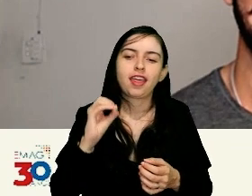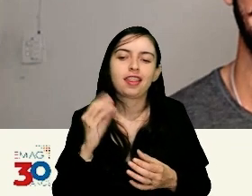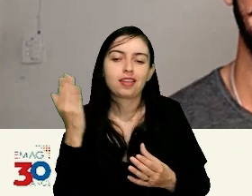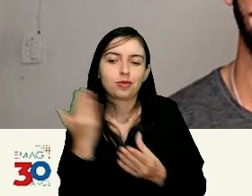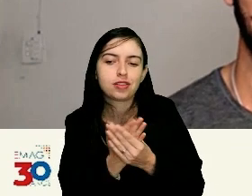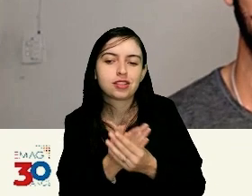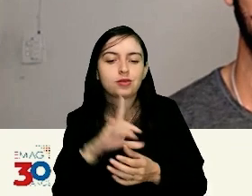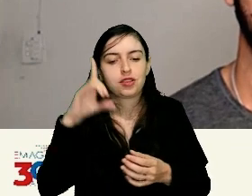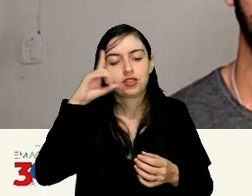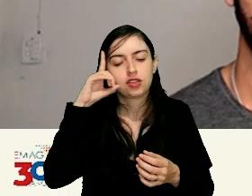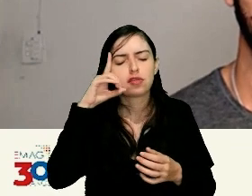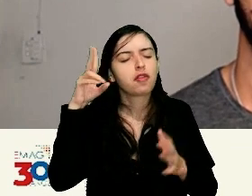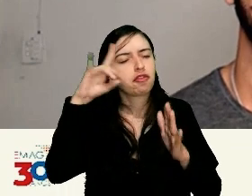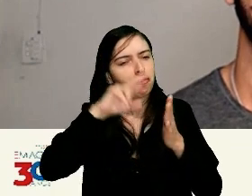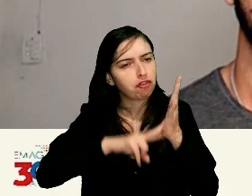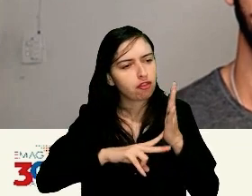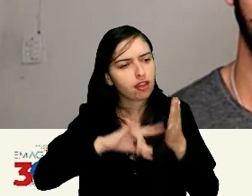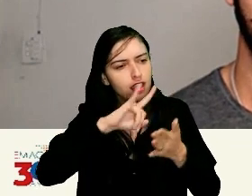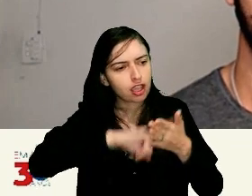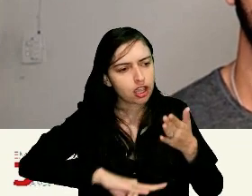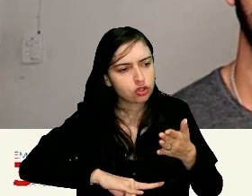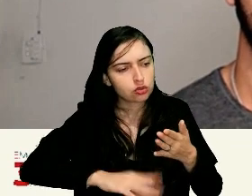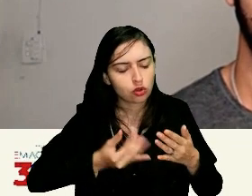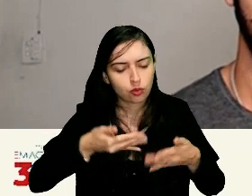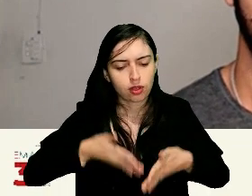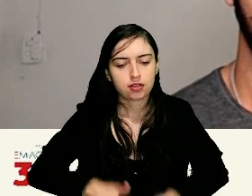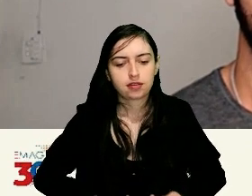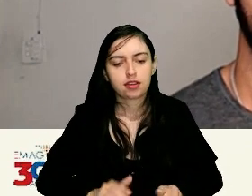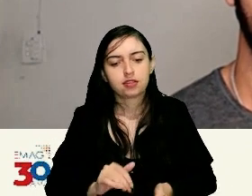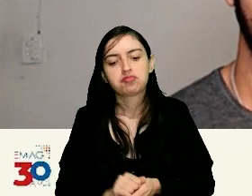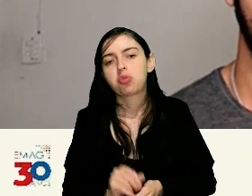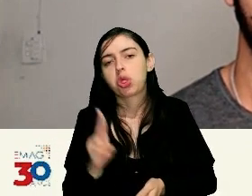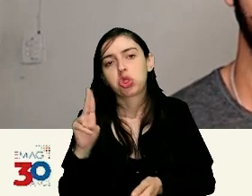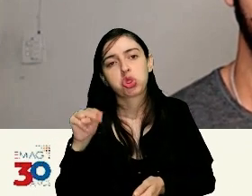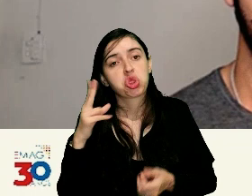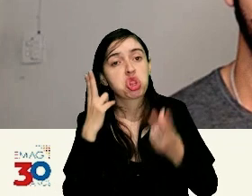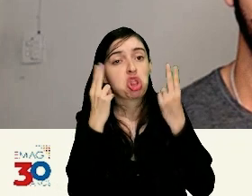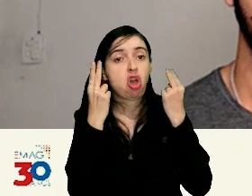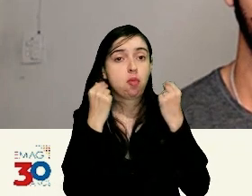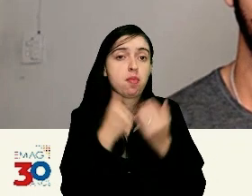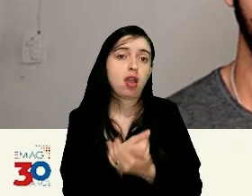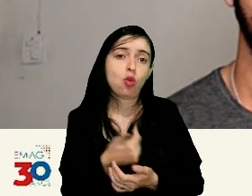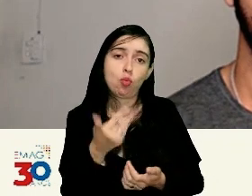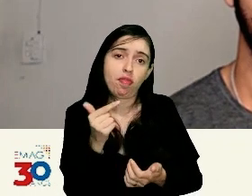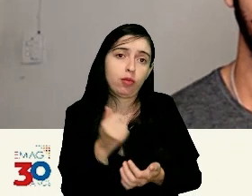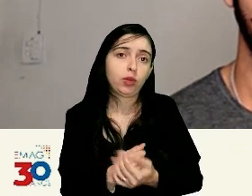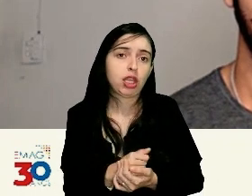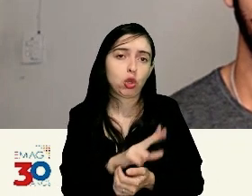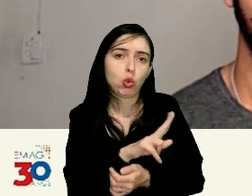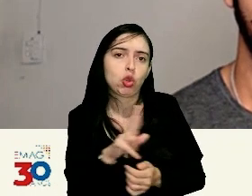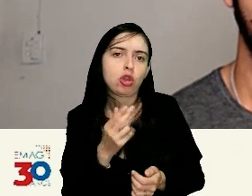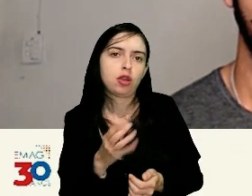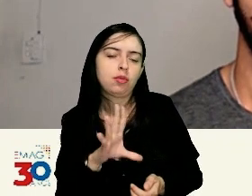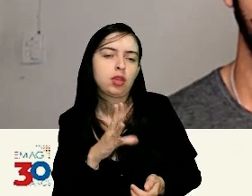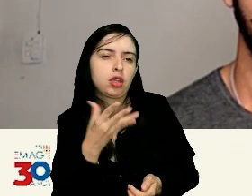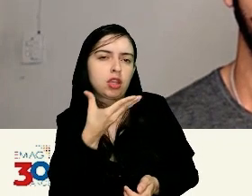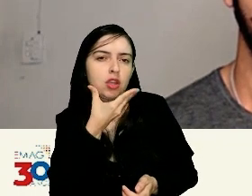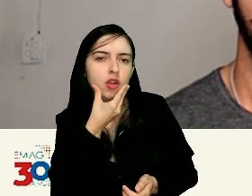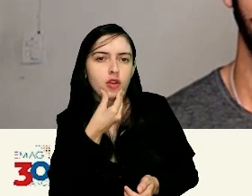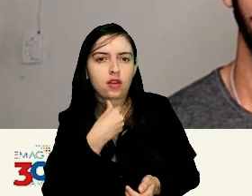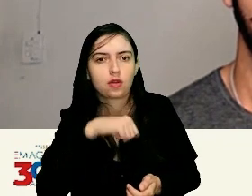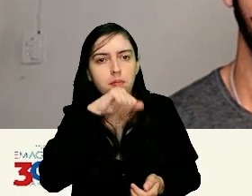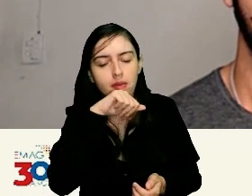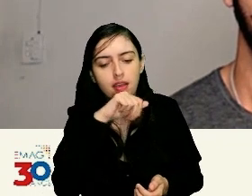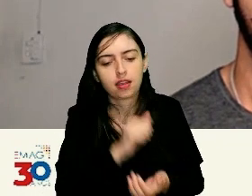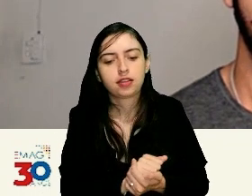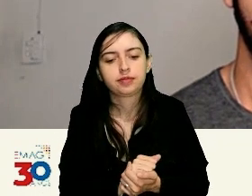é muito comum ainda a certidão de nascimento sem nome de pai. Acho que isso diminuiu um pouco com a ação de investigação